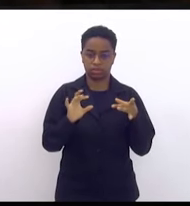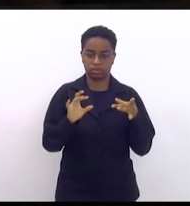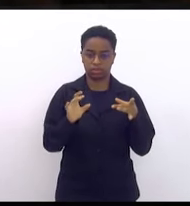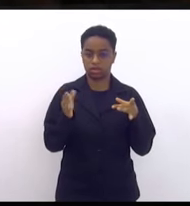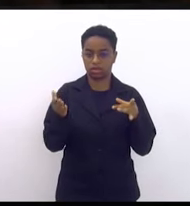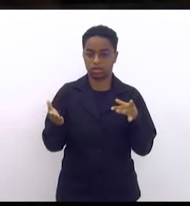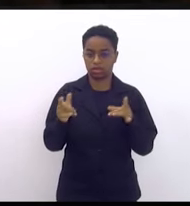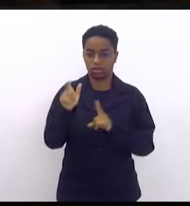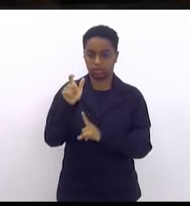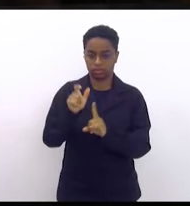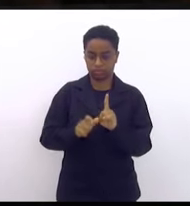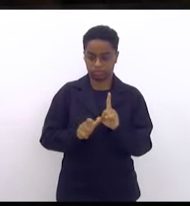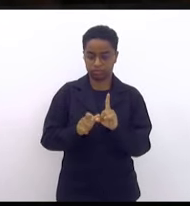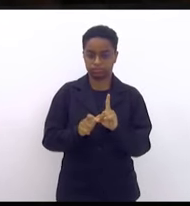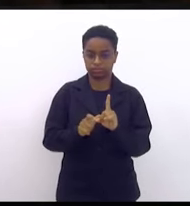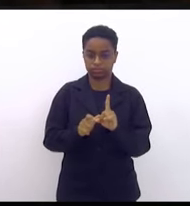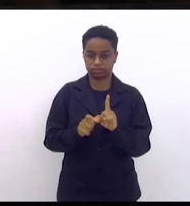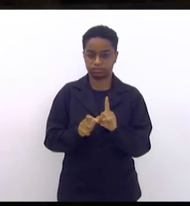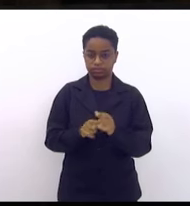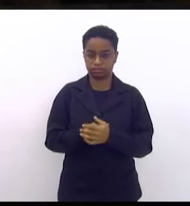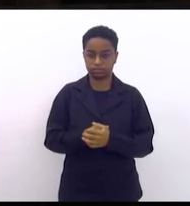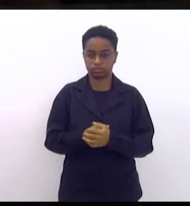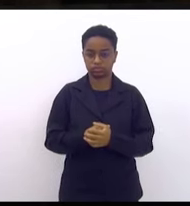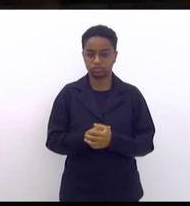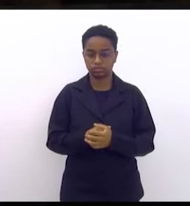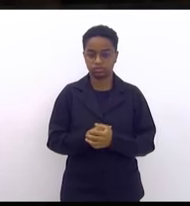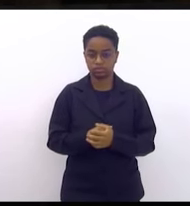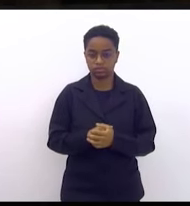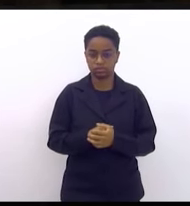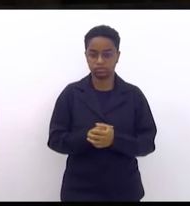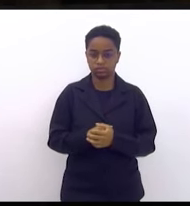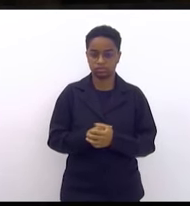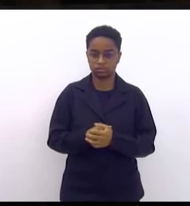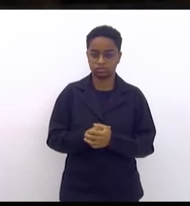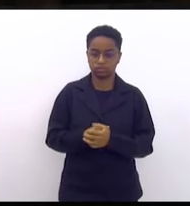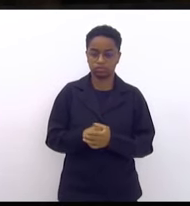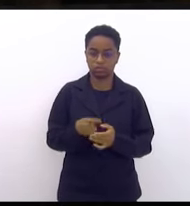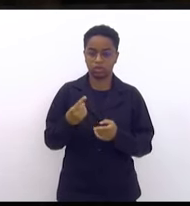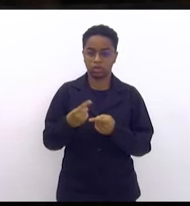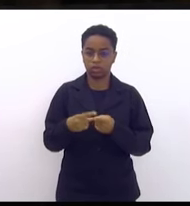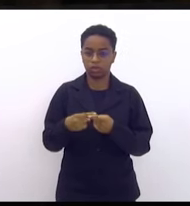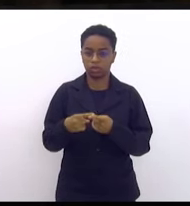fulano de tal que teria roubado